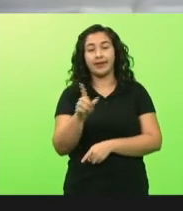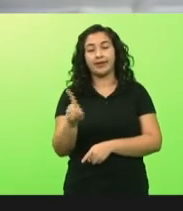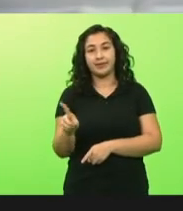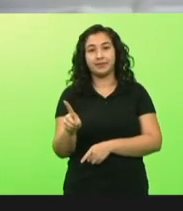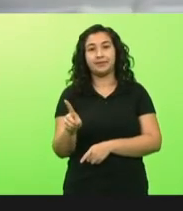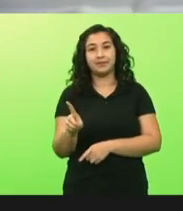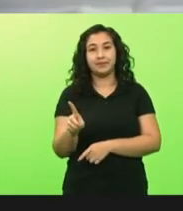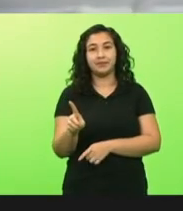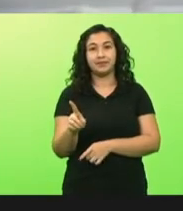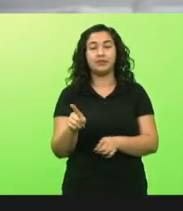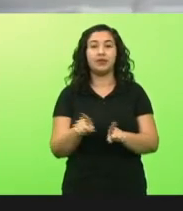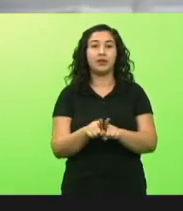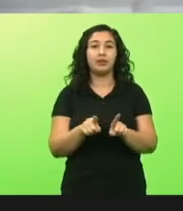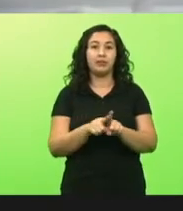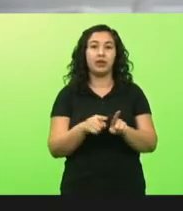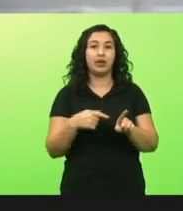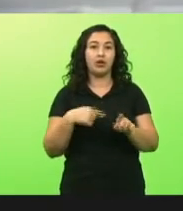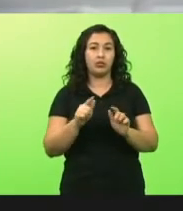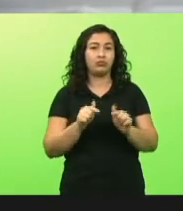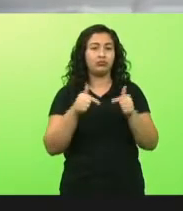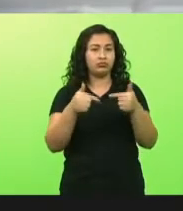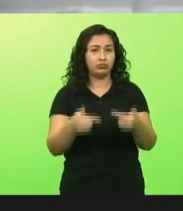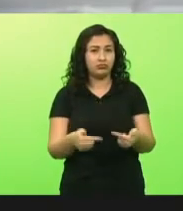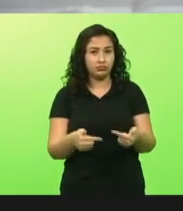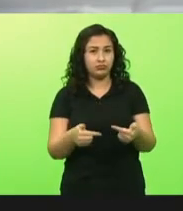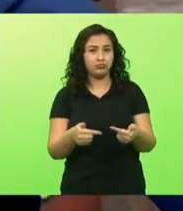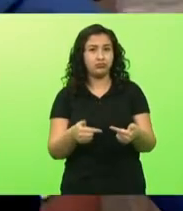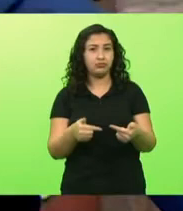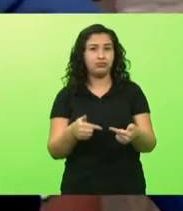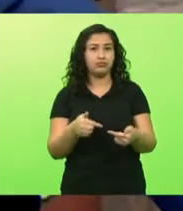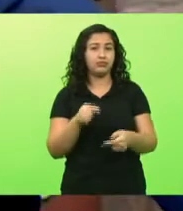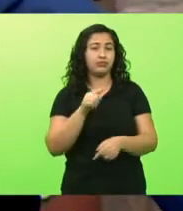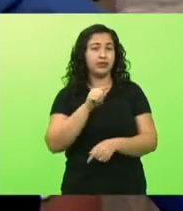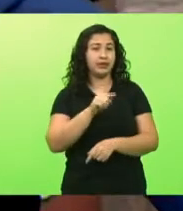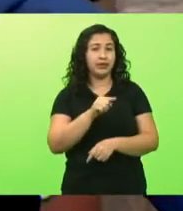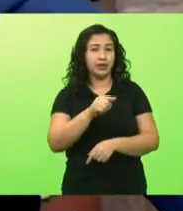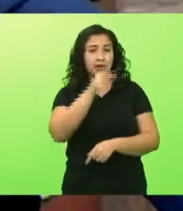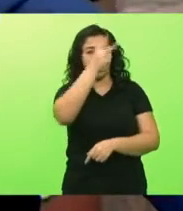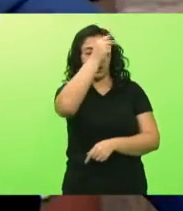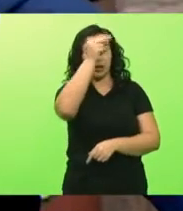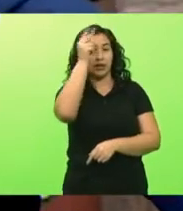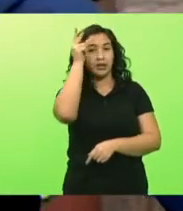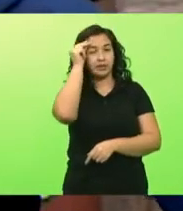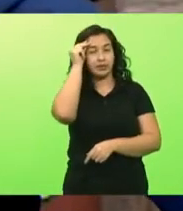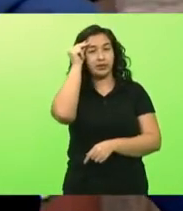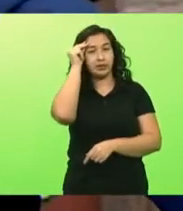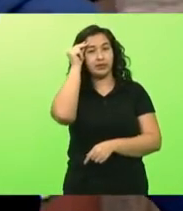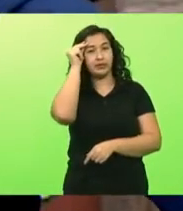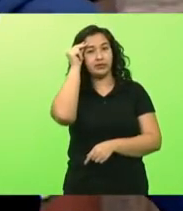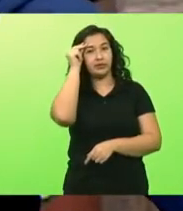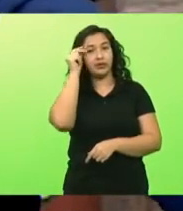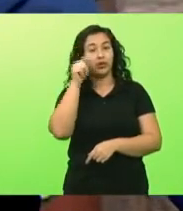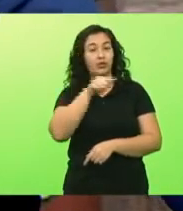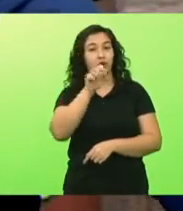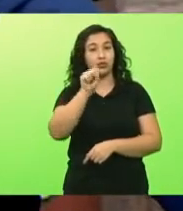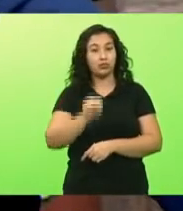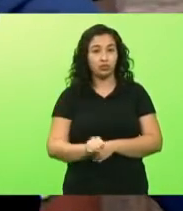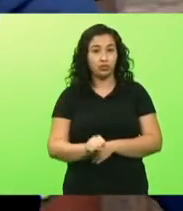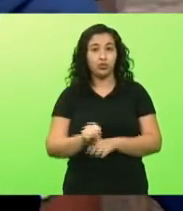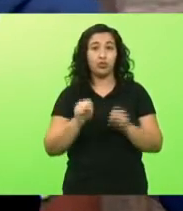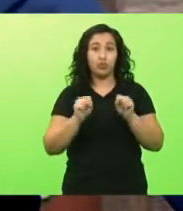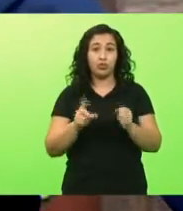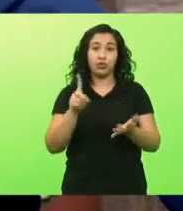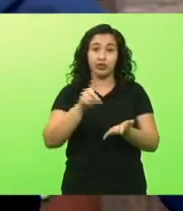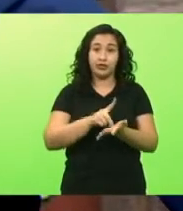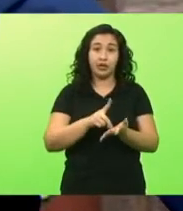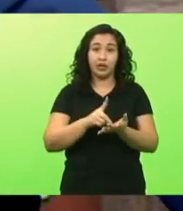aqui hipotecado o meu empenho para que essa reivindicação do prefeito Murialdo, da região sul do estado, se torne realidade e ali se